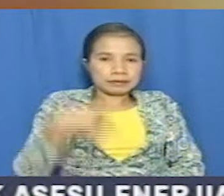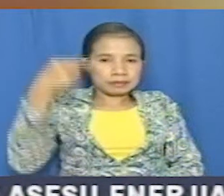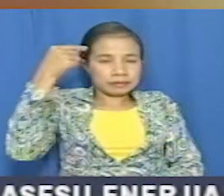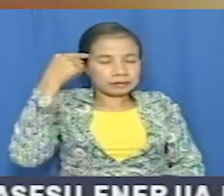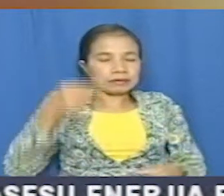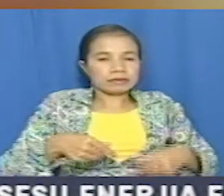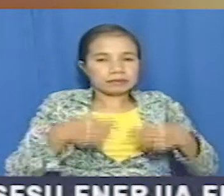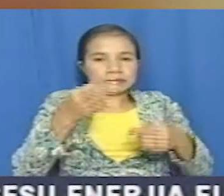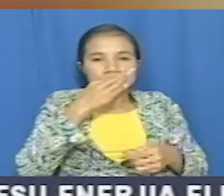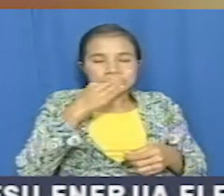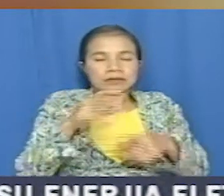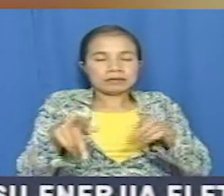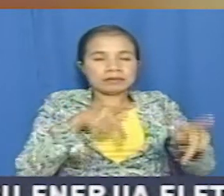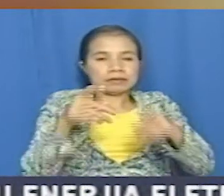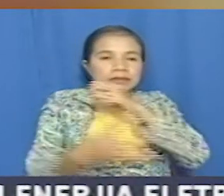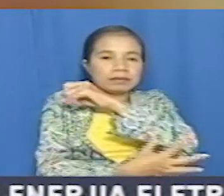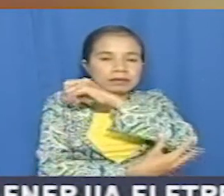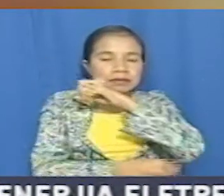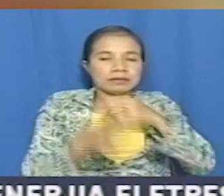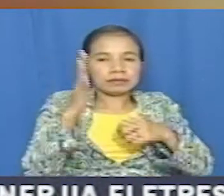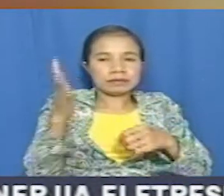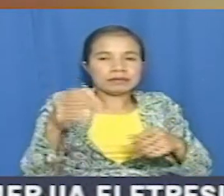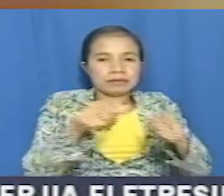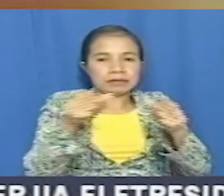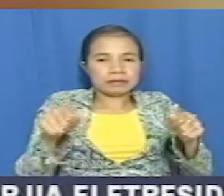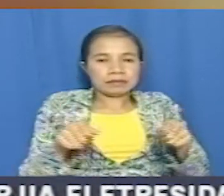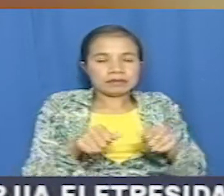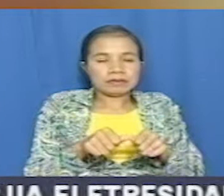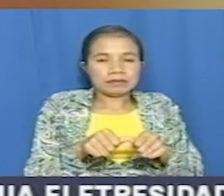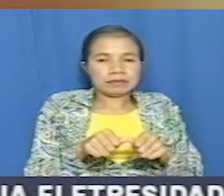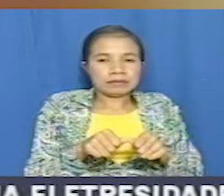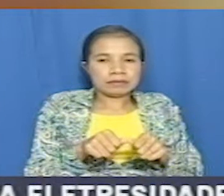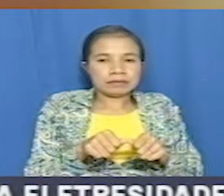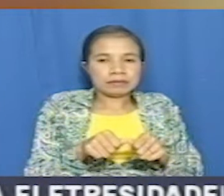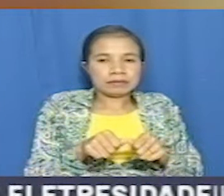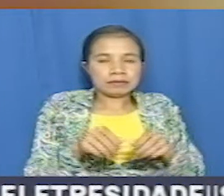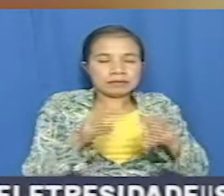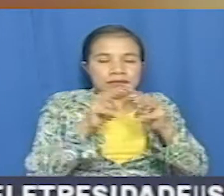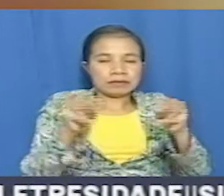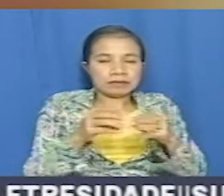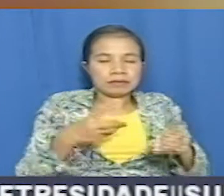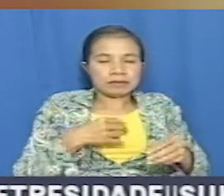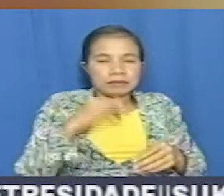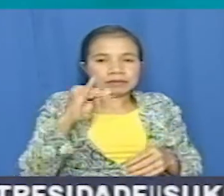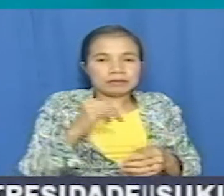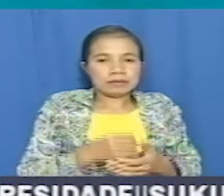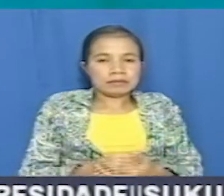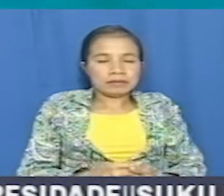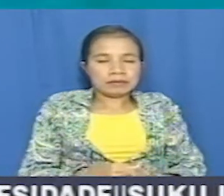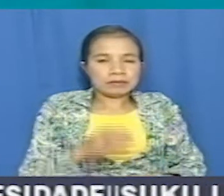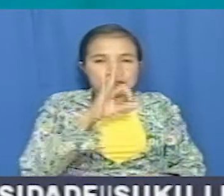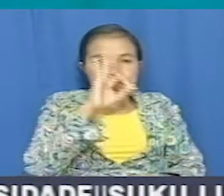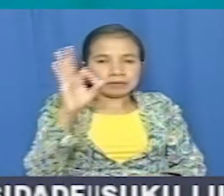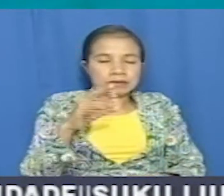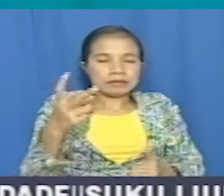Governo oferece a Ihanbak Bit Laik na Limanulu e aldeia Halil Dollar, Sukuhera, município dele. Sexta-feira,